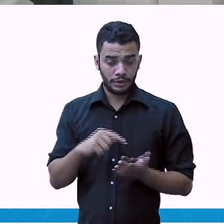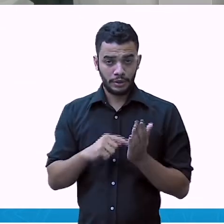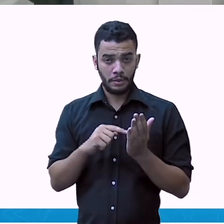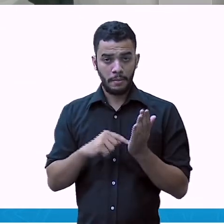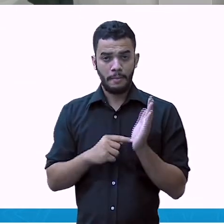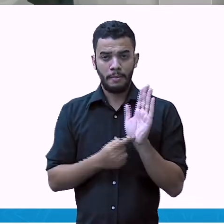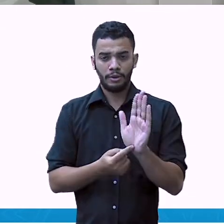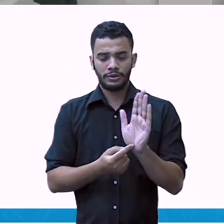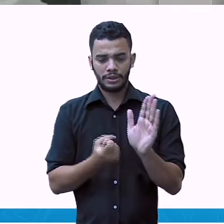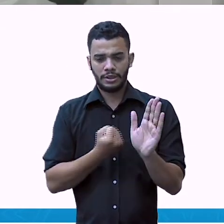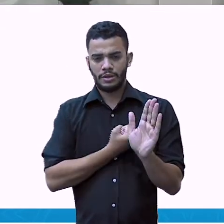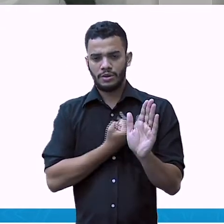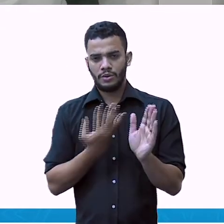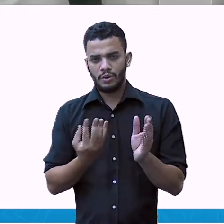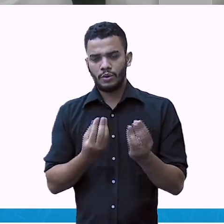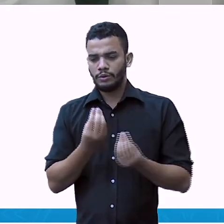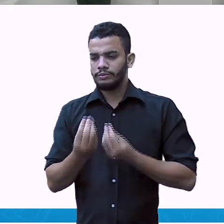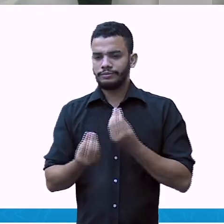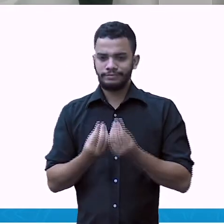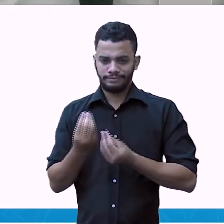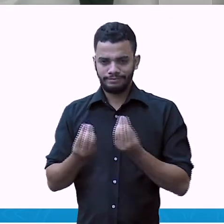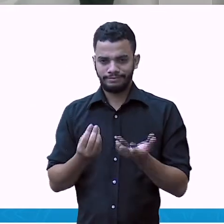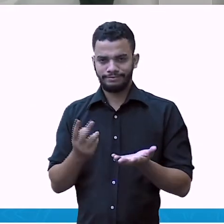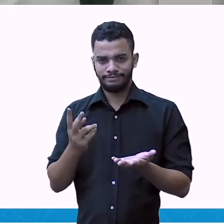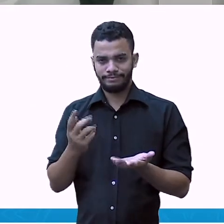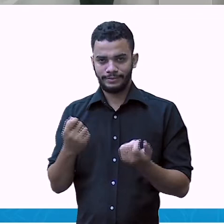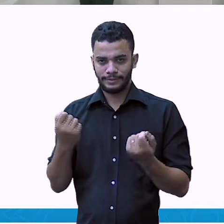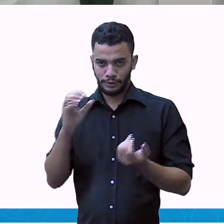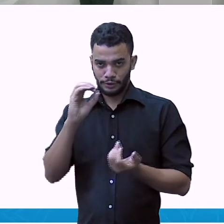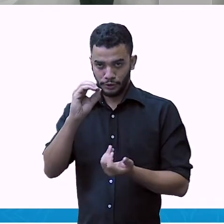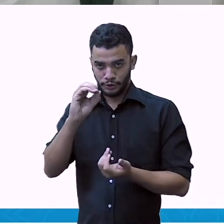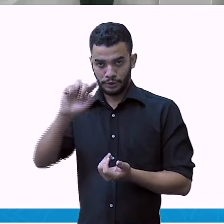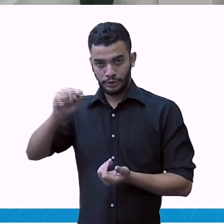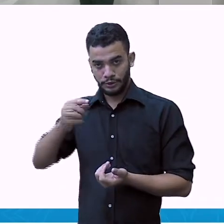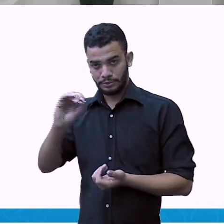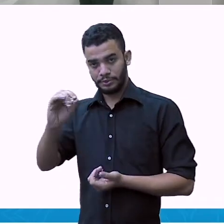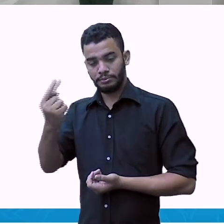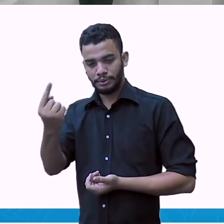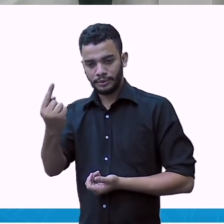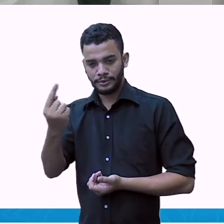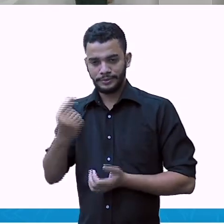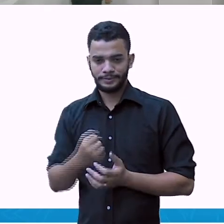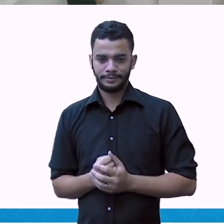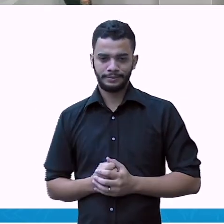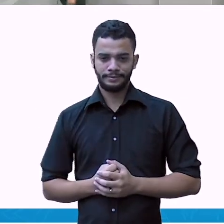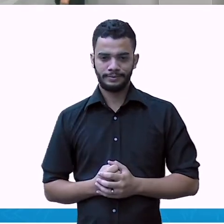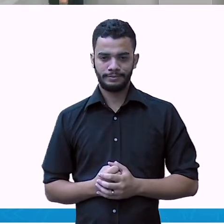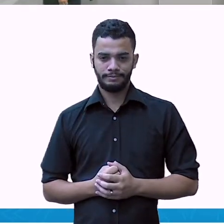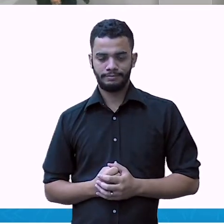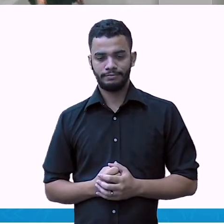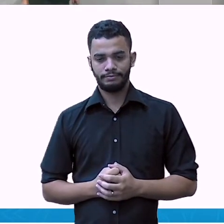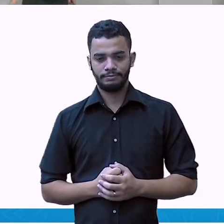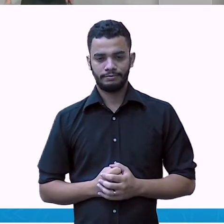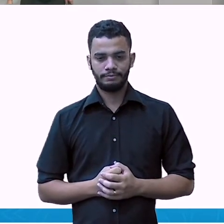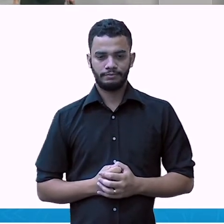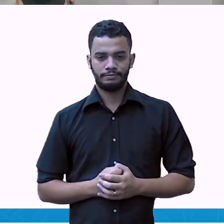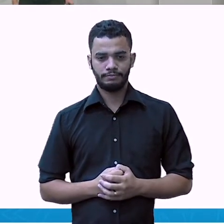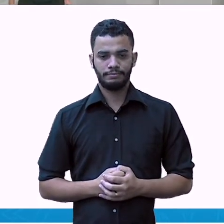do centésimo. Então, vamos lembrar aqui, ó, décimo, centésimo.